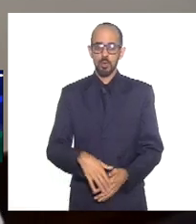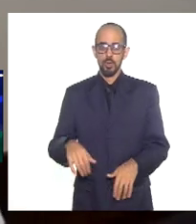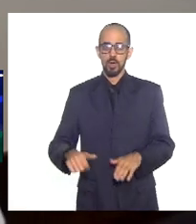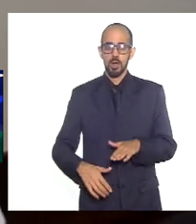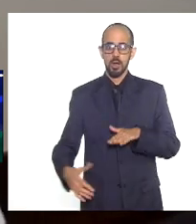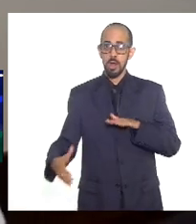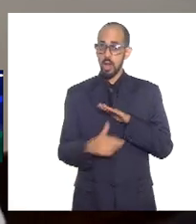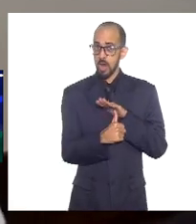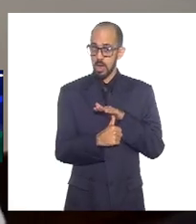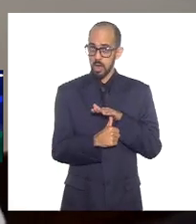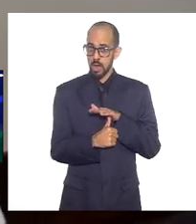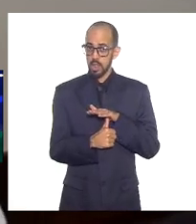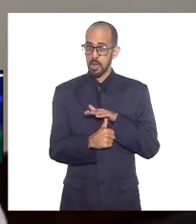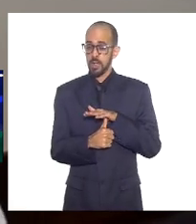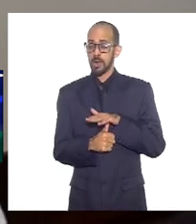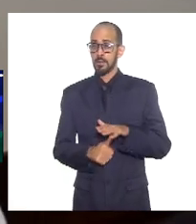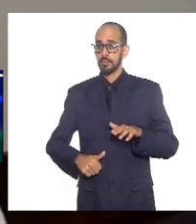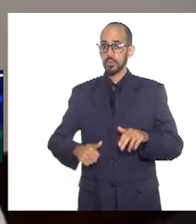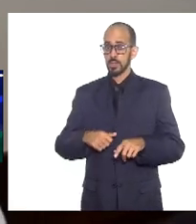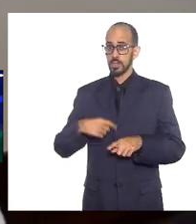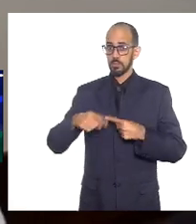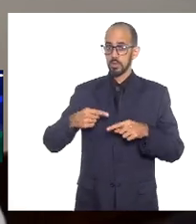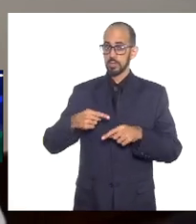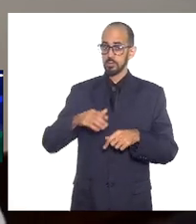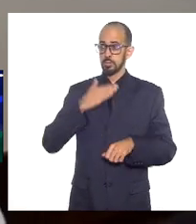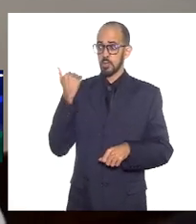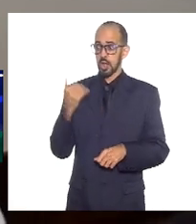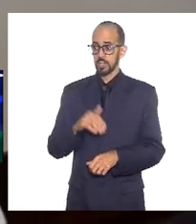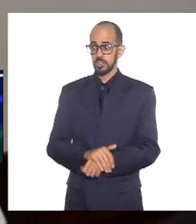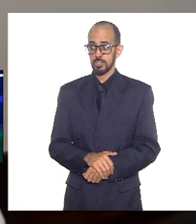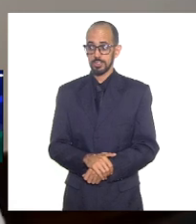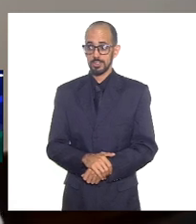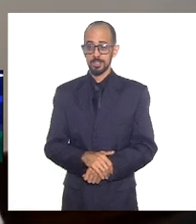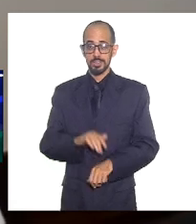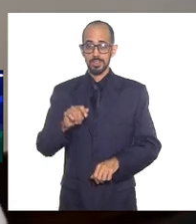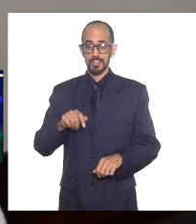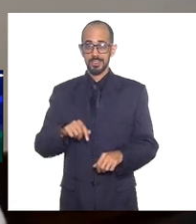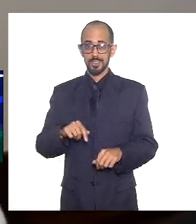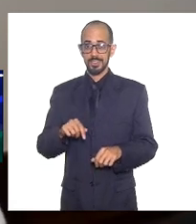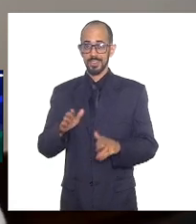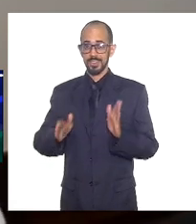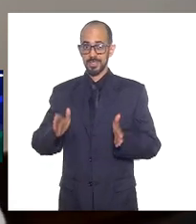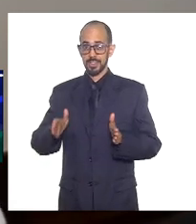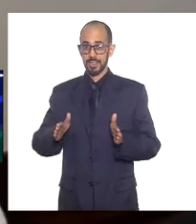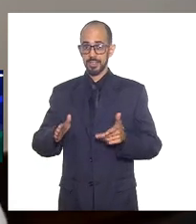latrocínio, roubo seguido de morte, em 2019, faixa etária